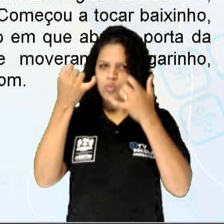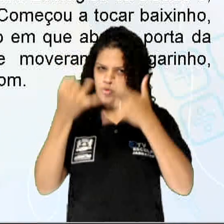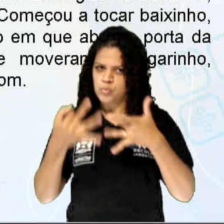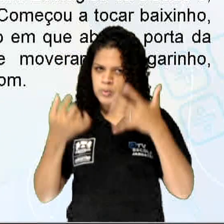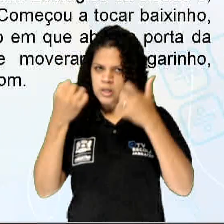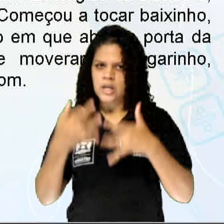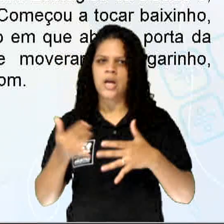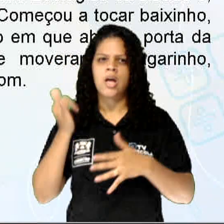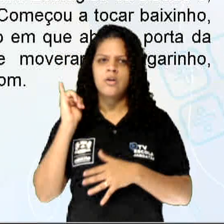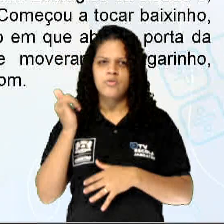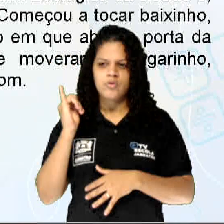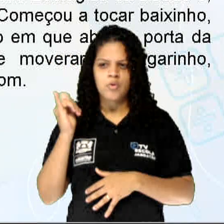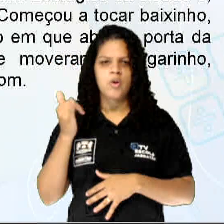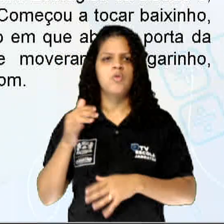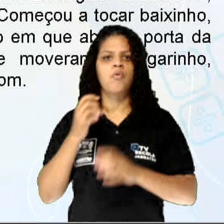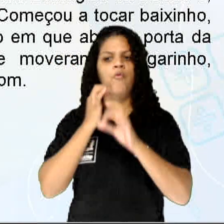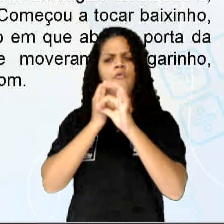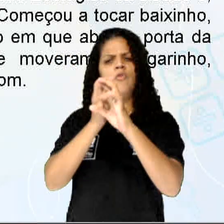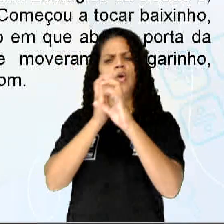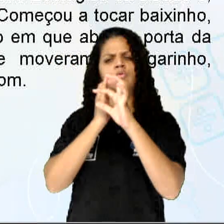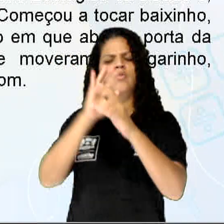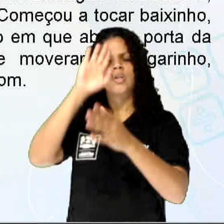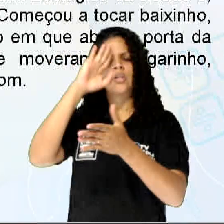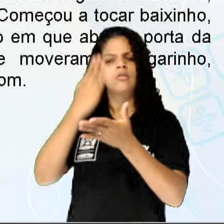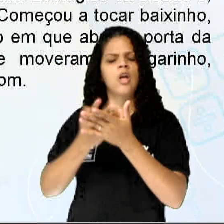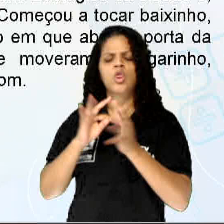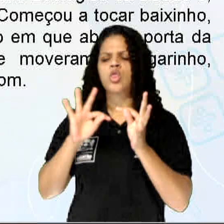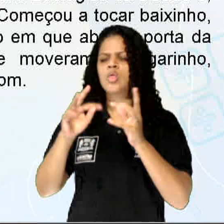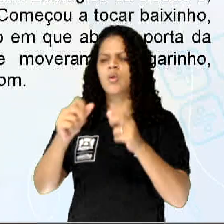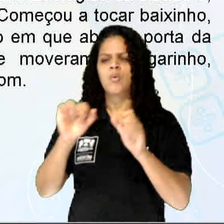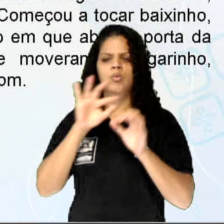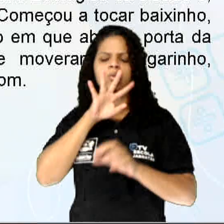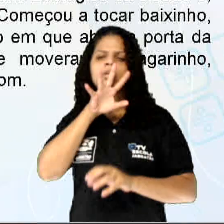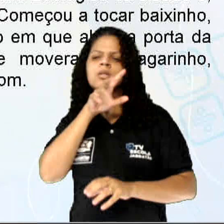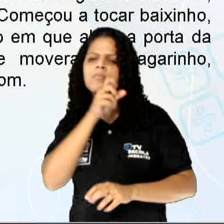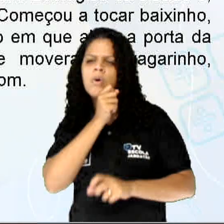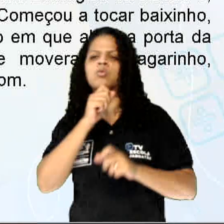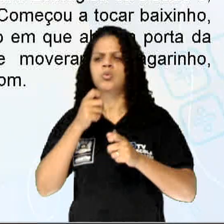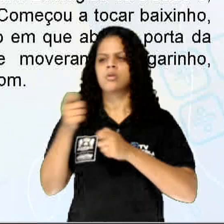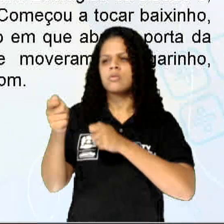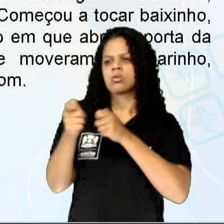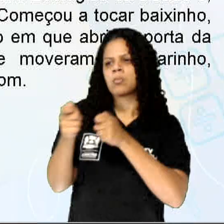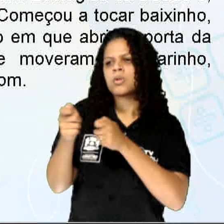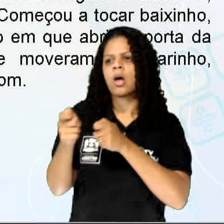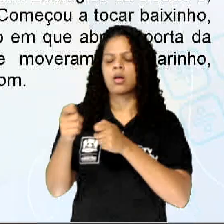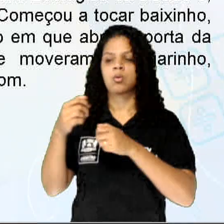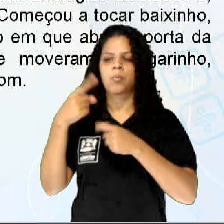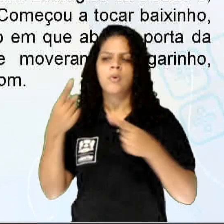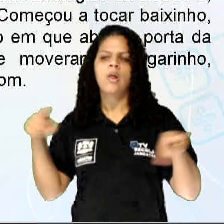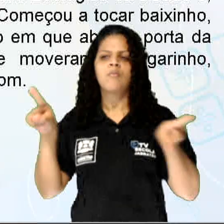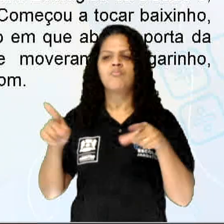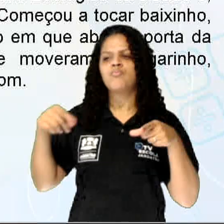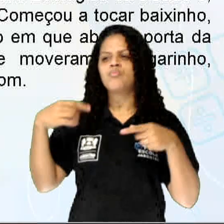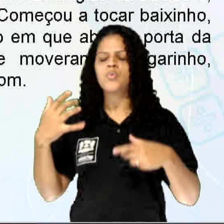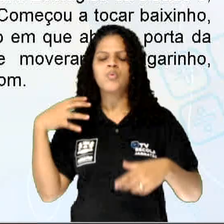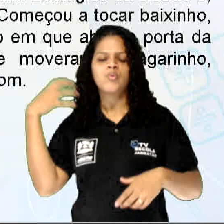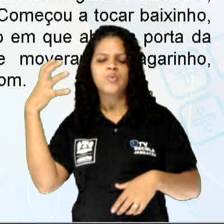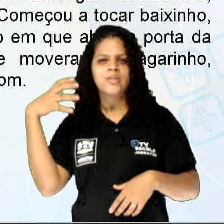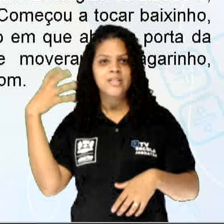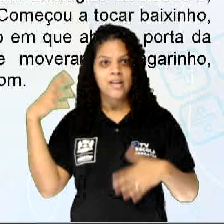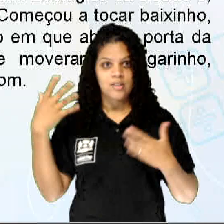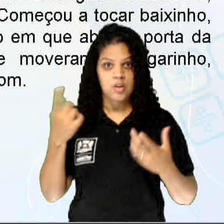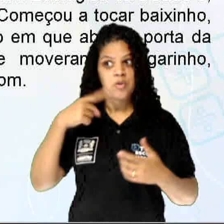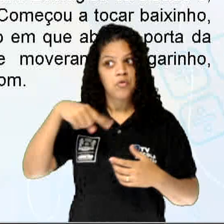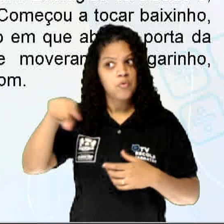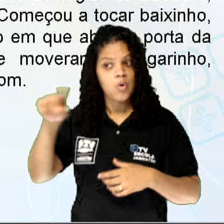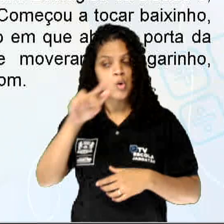história de um flautista que acreditava que todo e qualquer animal poderia ser domado pela música. Então ele foi a um zoológico tentar provar que a